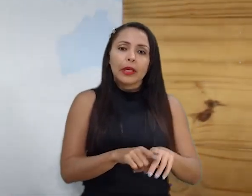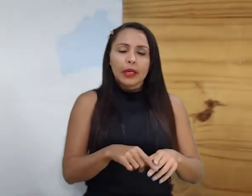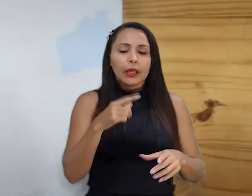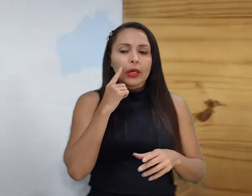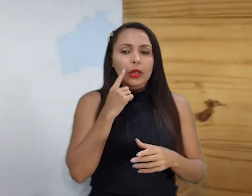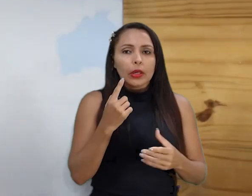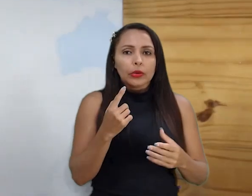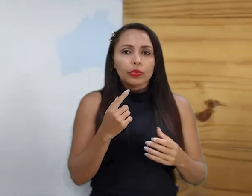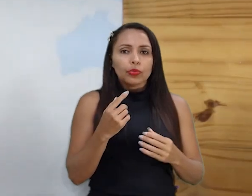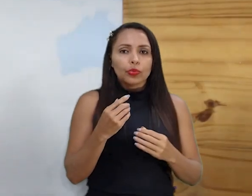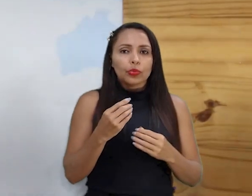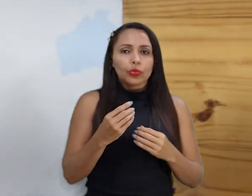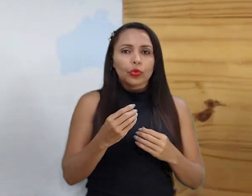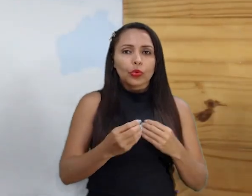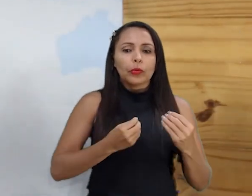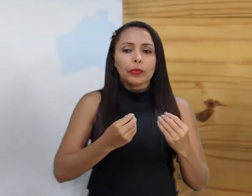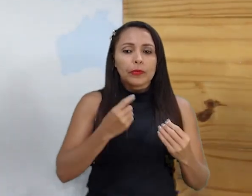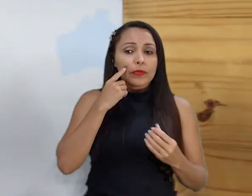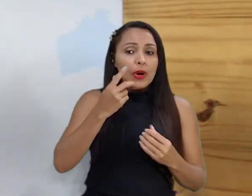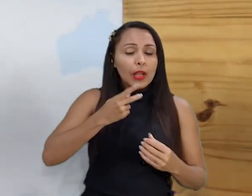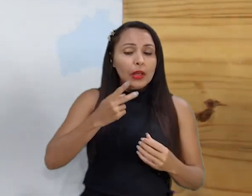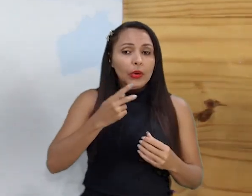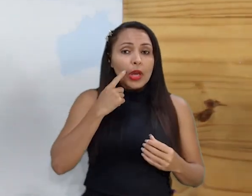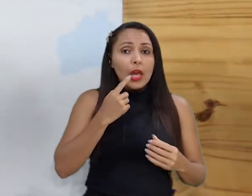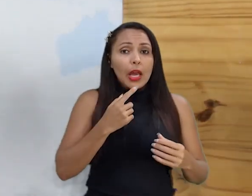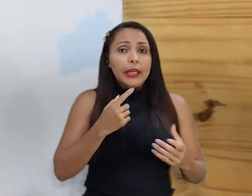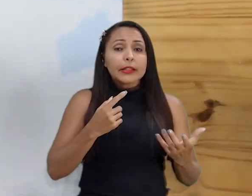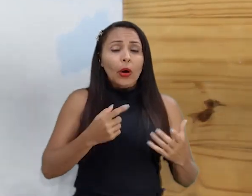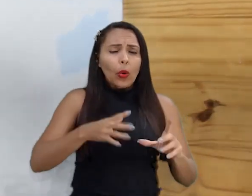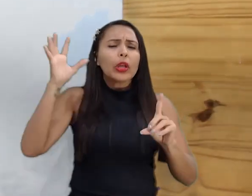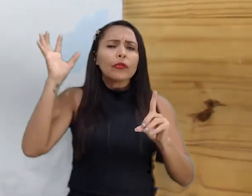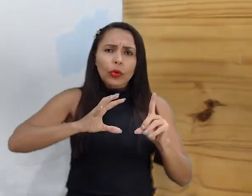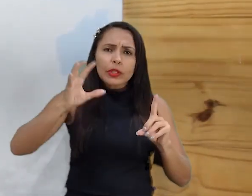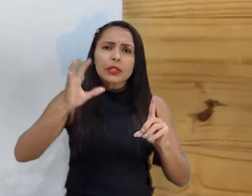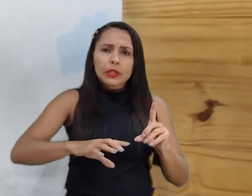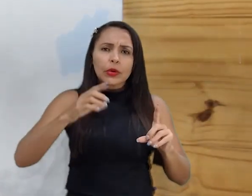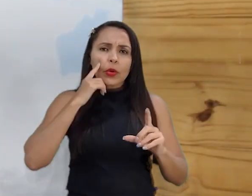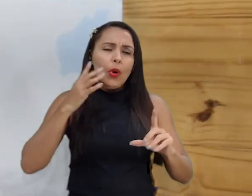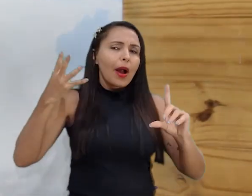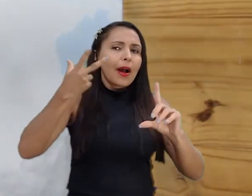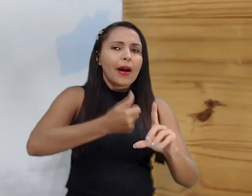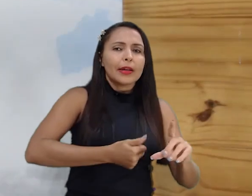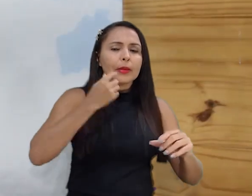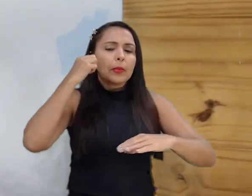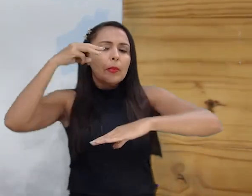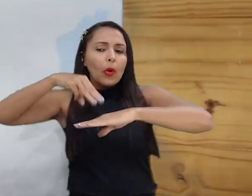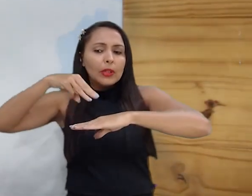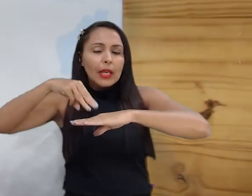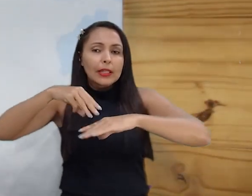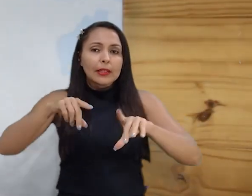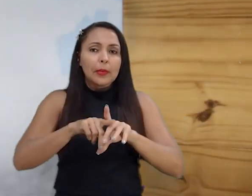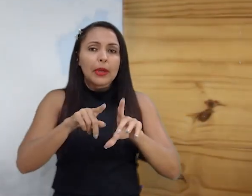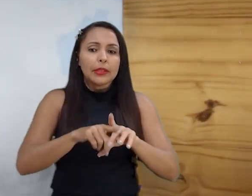distel, como alguns consideram, influenciou bastante a arte moderna com a Bauhaus, que é essa